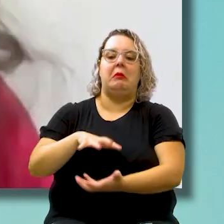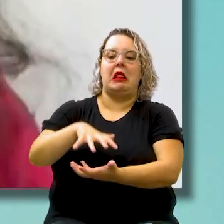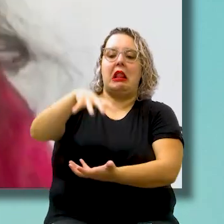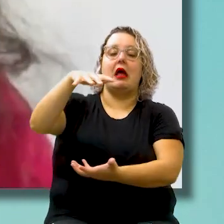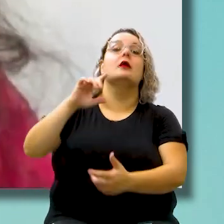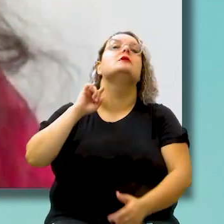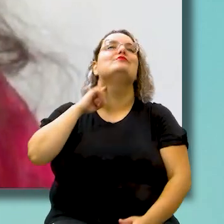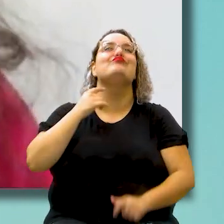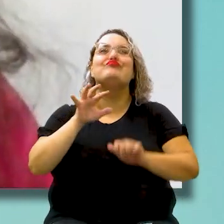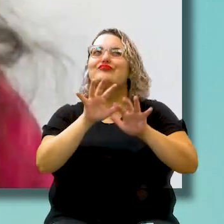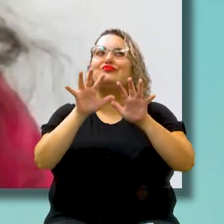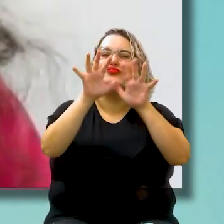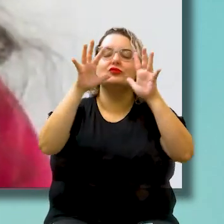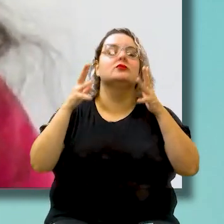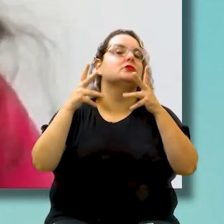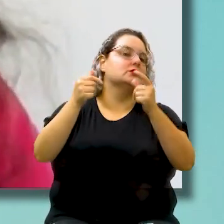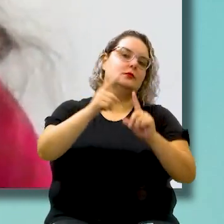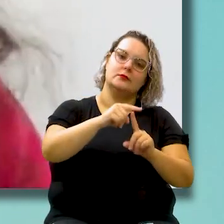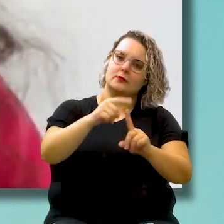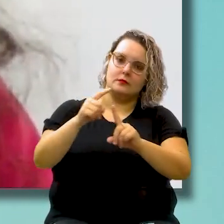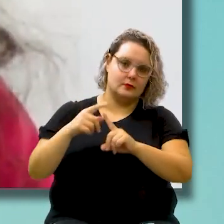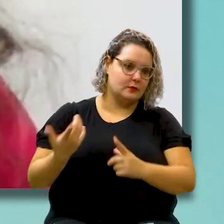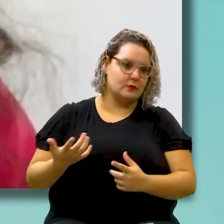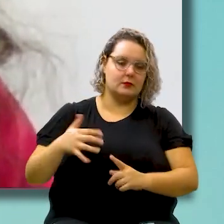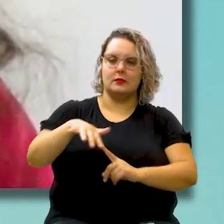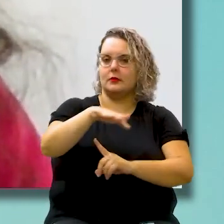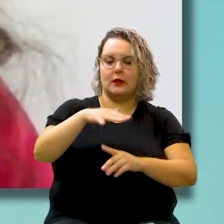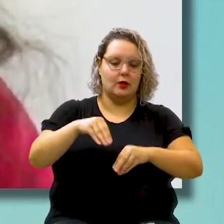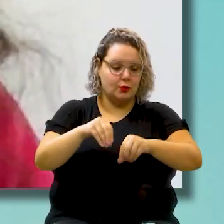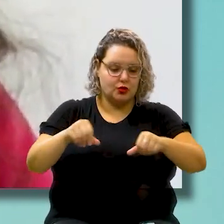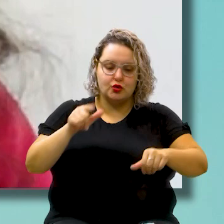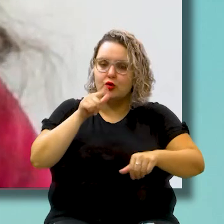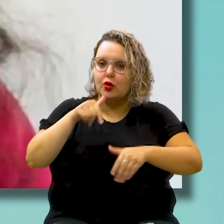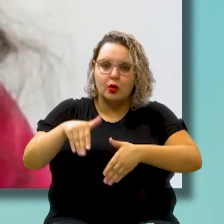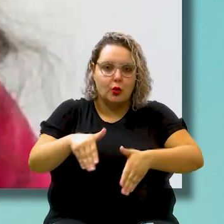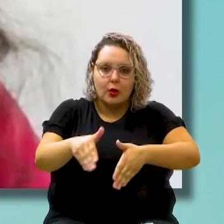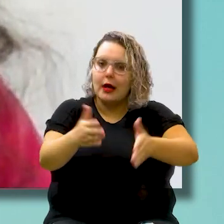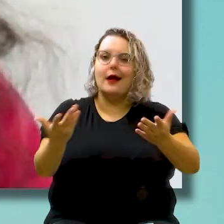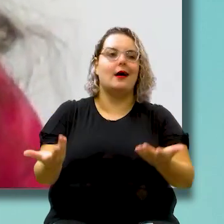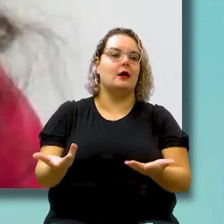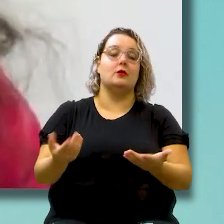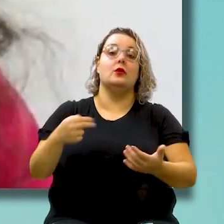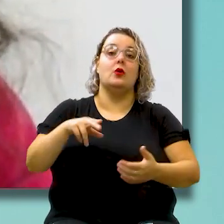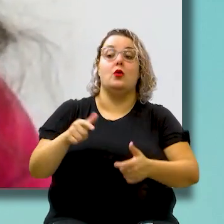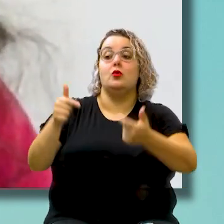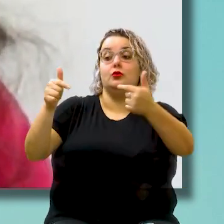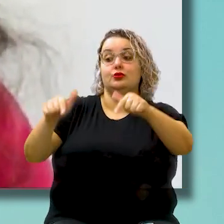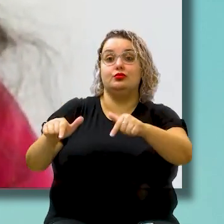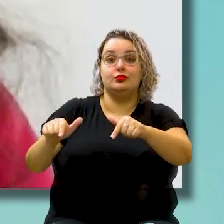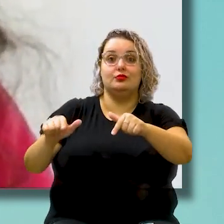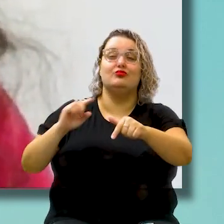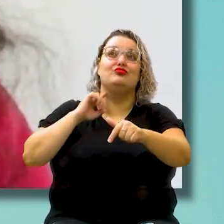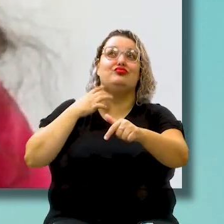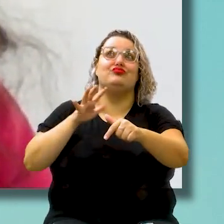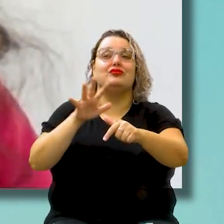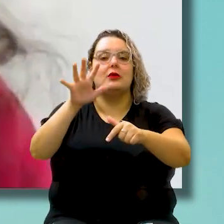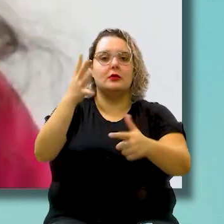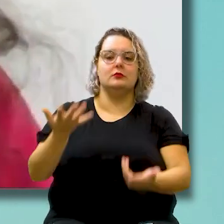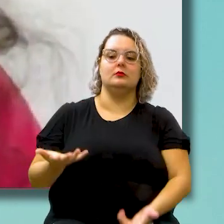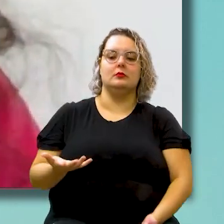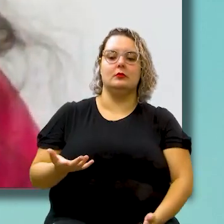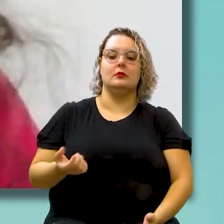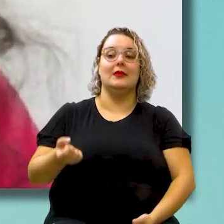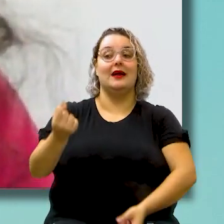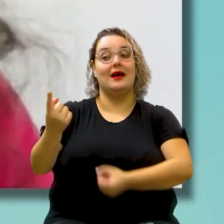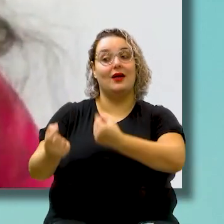de poluição, né, que vão para todos os tipos de ambientes, para o solo, para as águas, ou ficam acumulados em algum lugar para